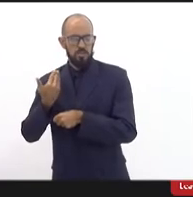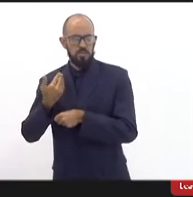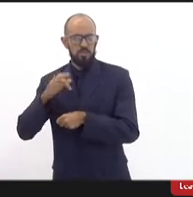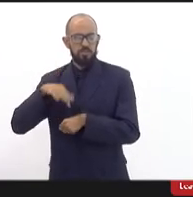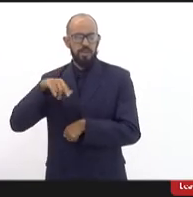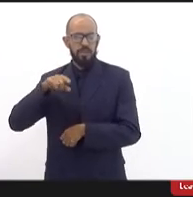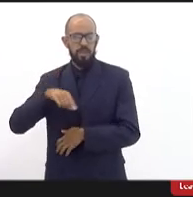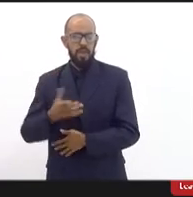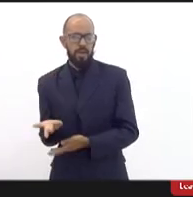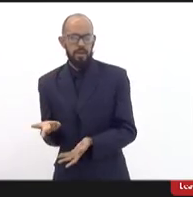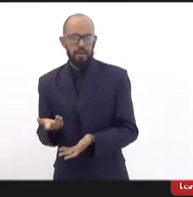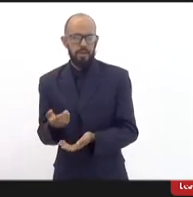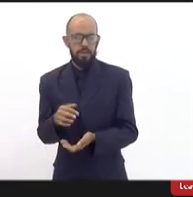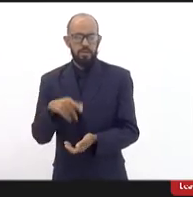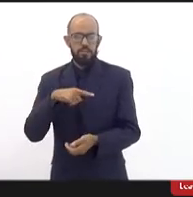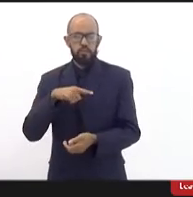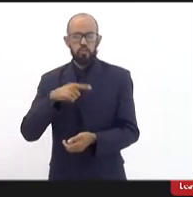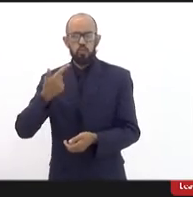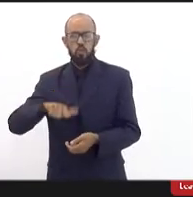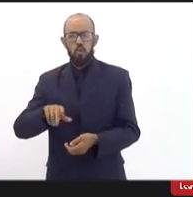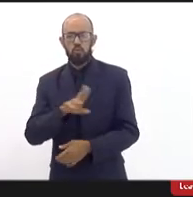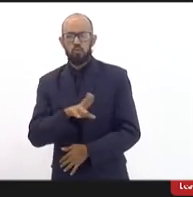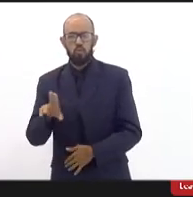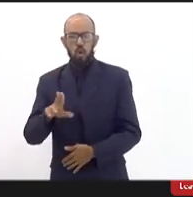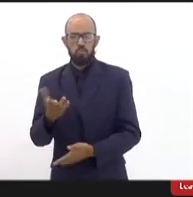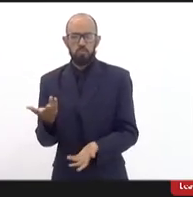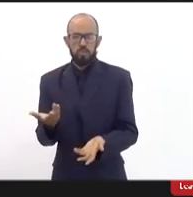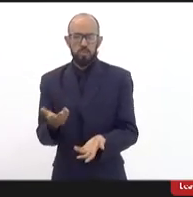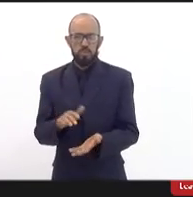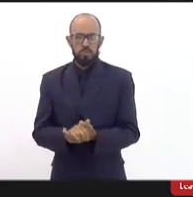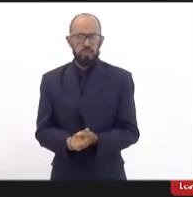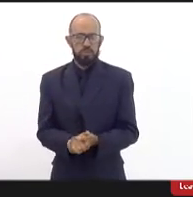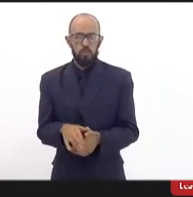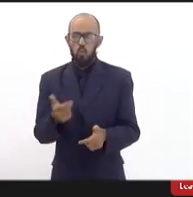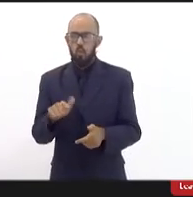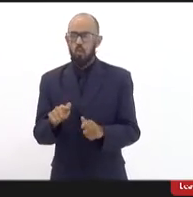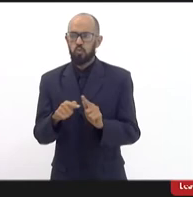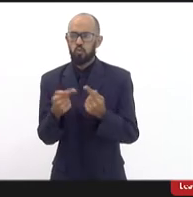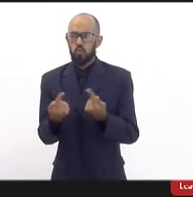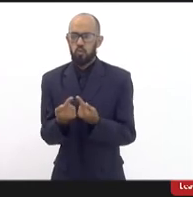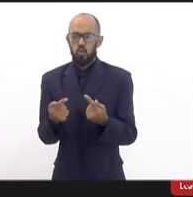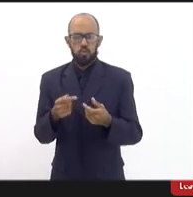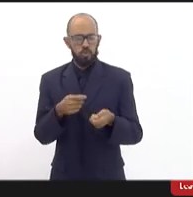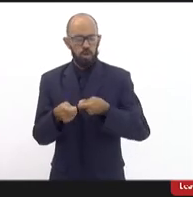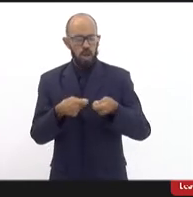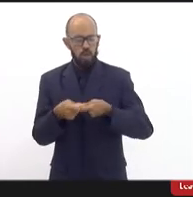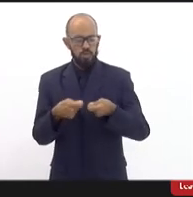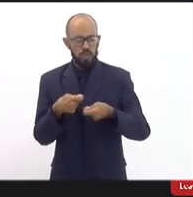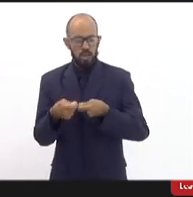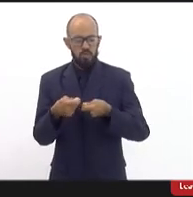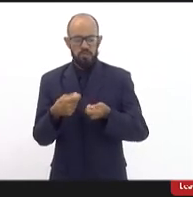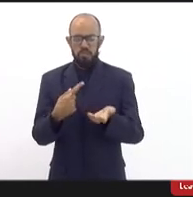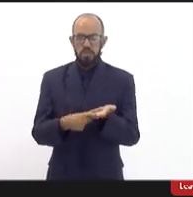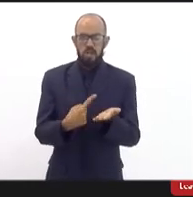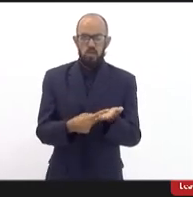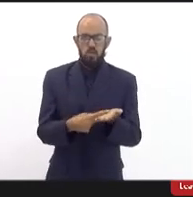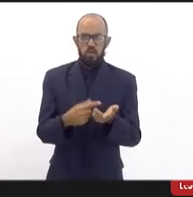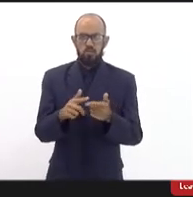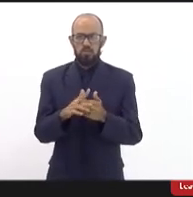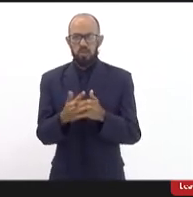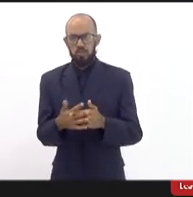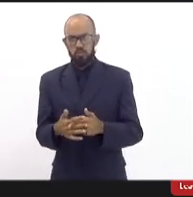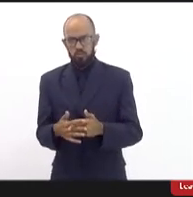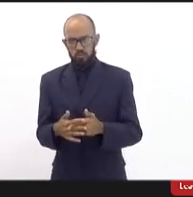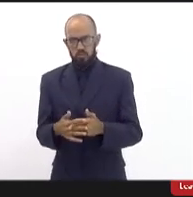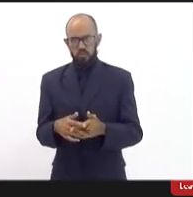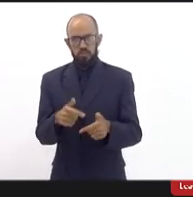eram? Tinha um outro nome, um outro grupo que negociava esses acordos de reajuste